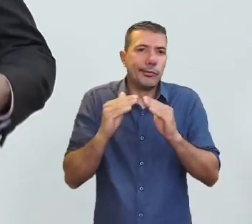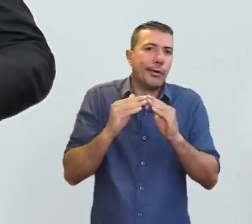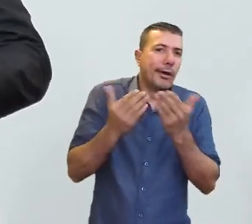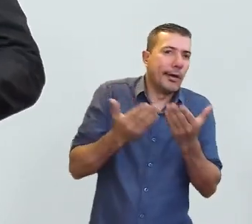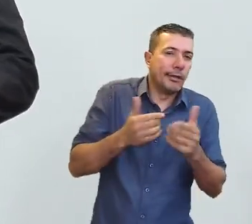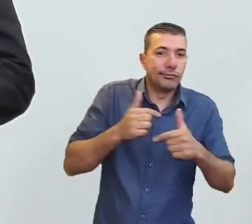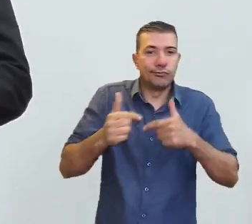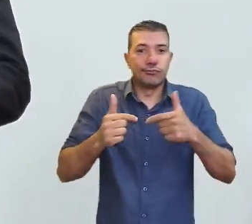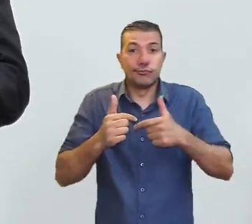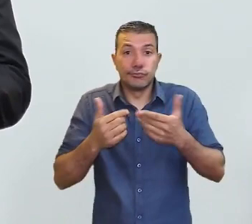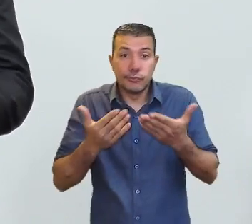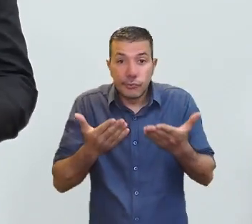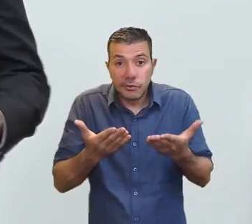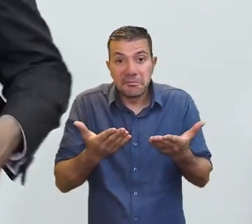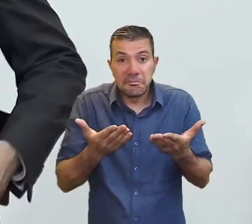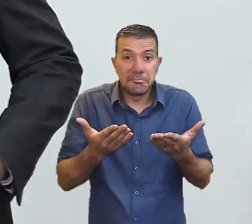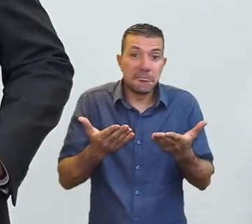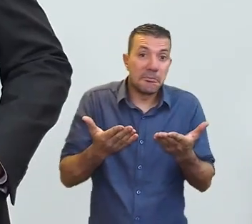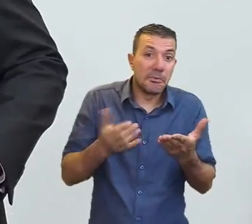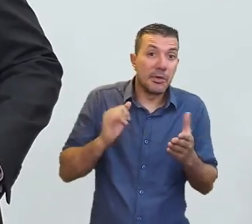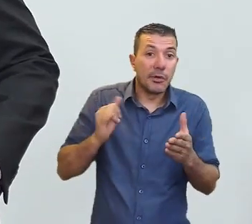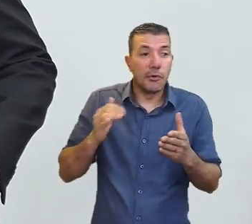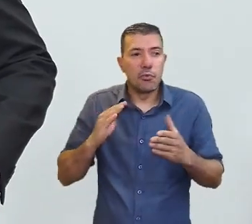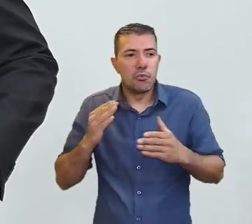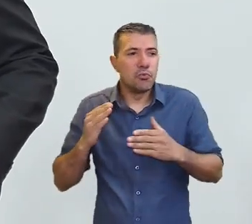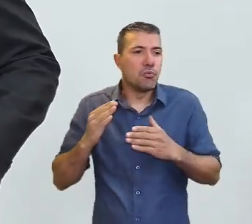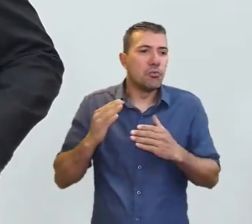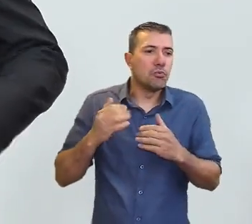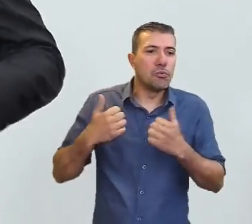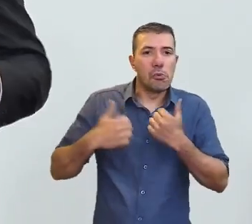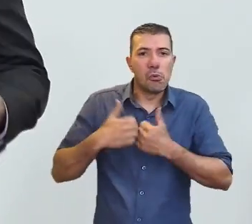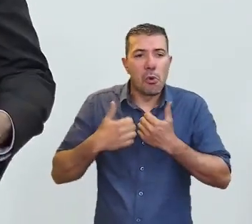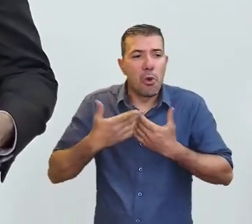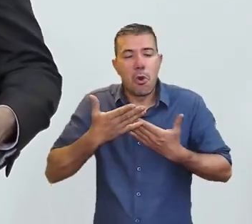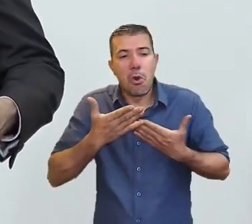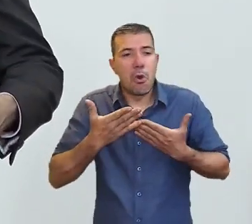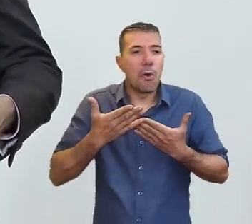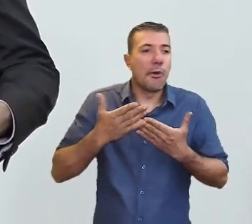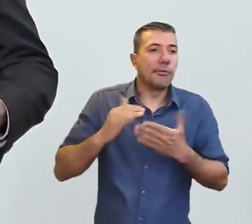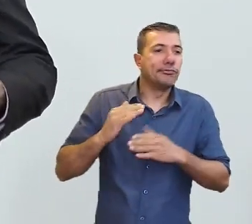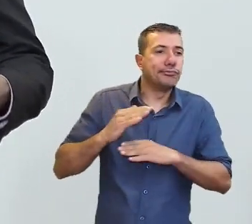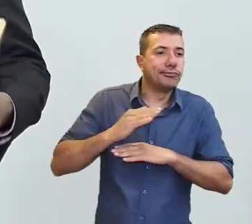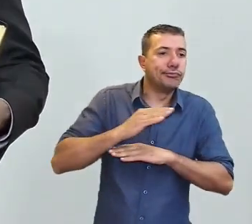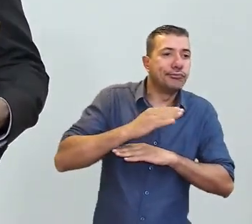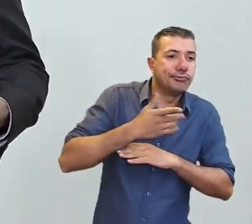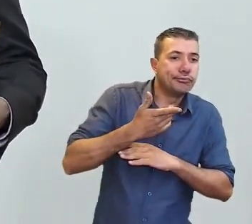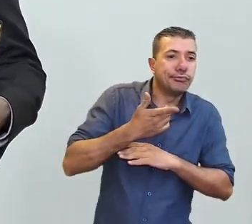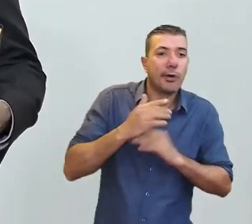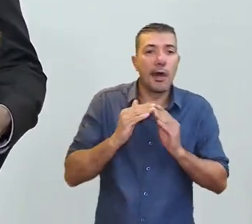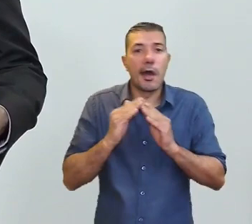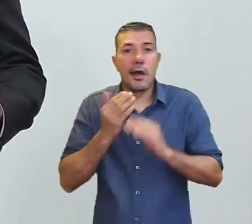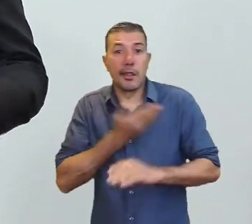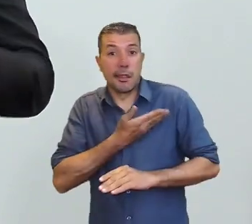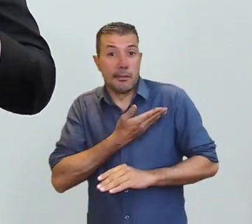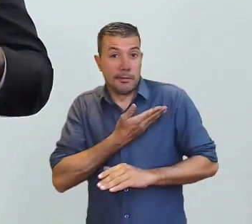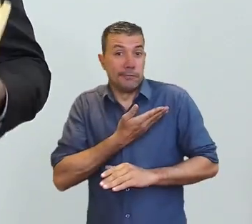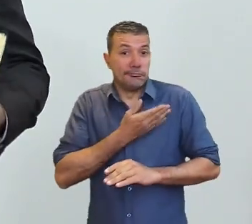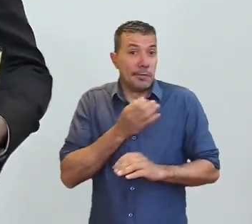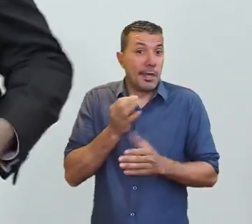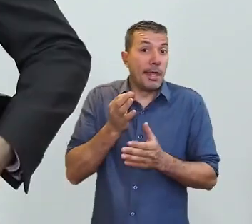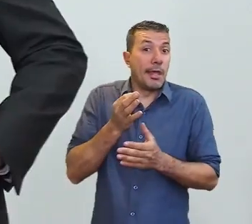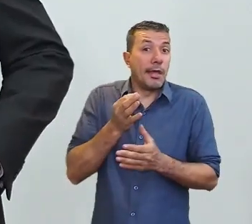esteja, na sua casa, talvez ainda no transporte público, quem sabe você está na casa de um amigo, é claro, sempre